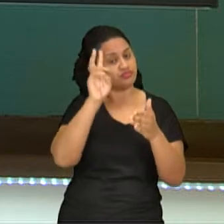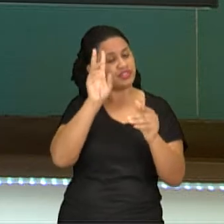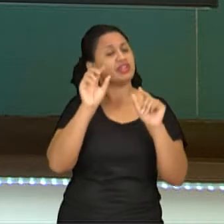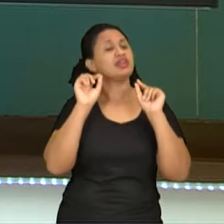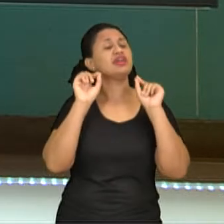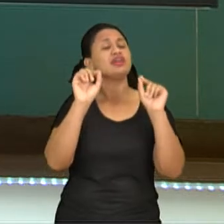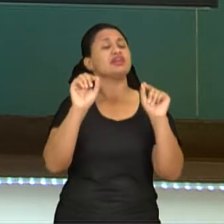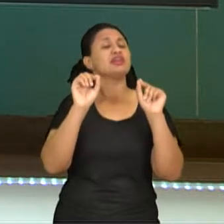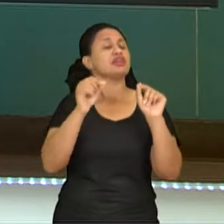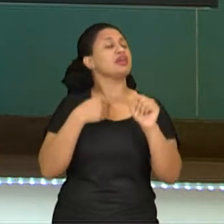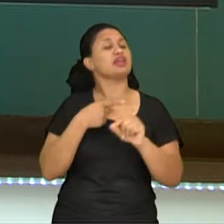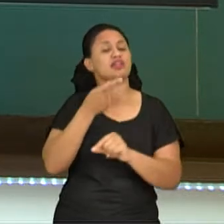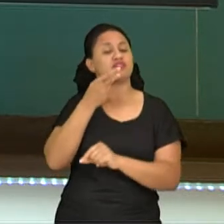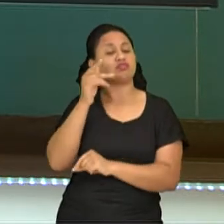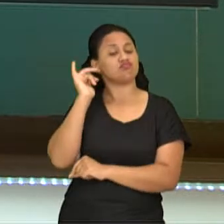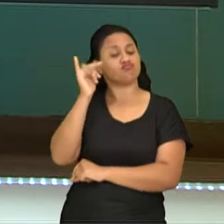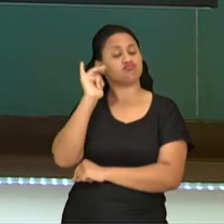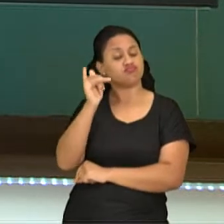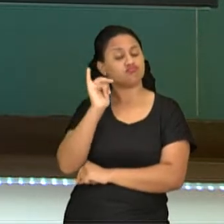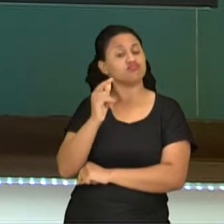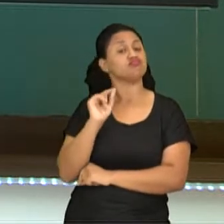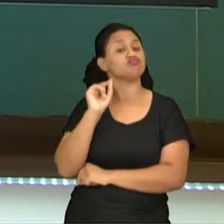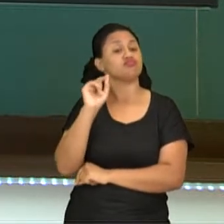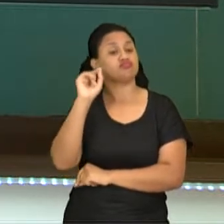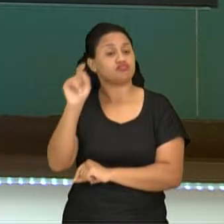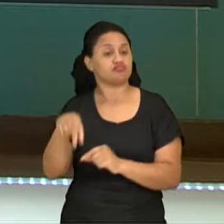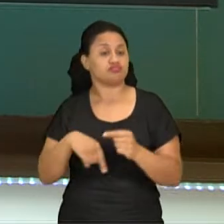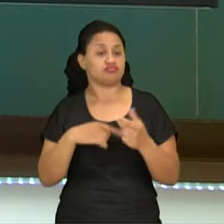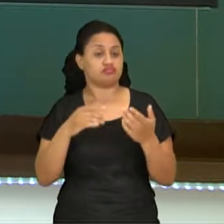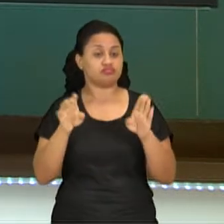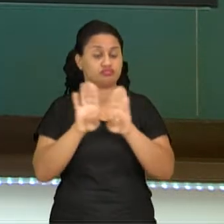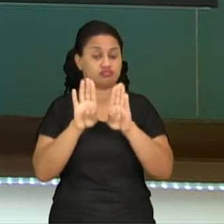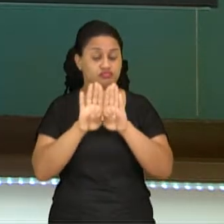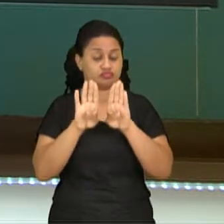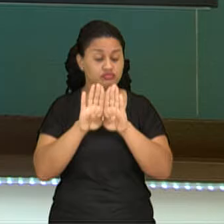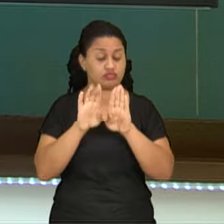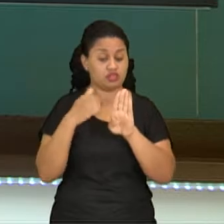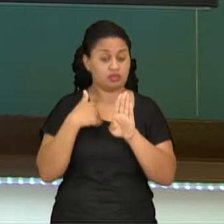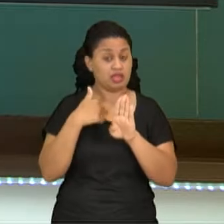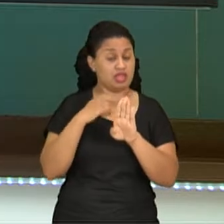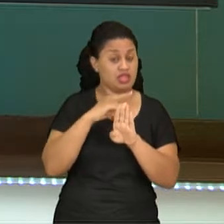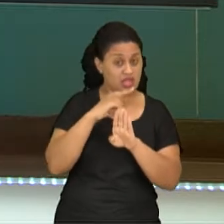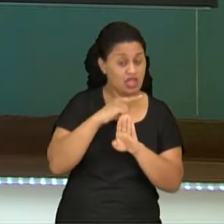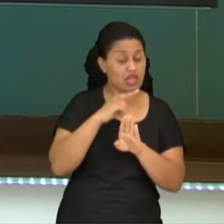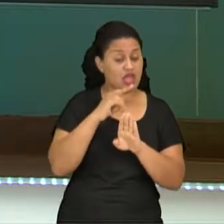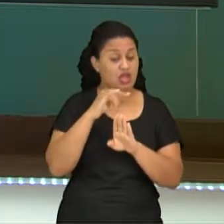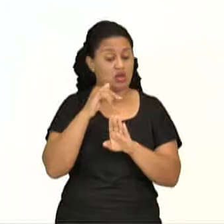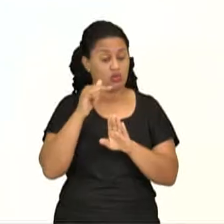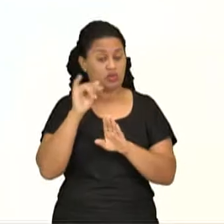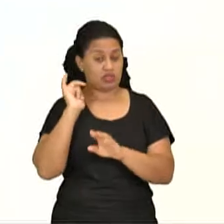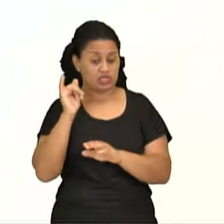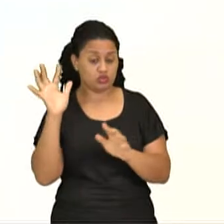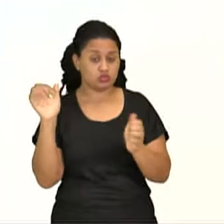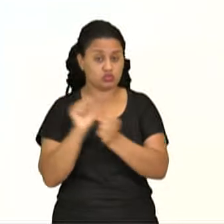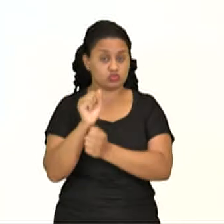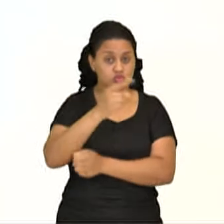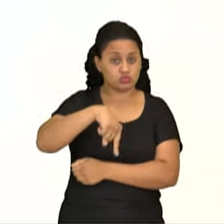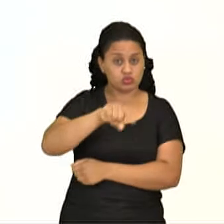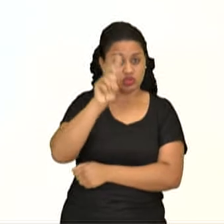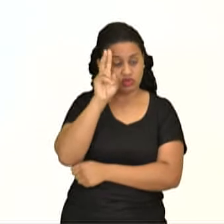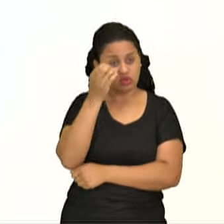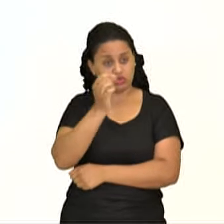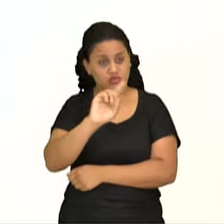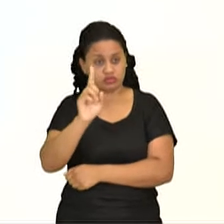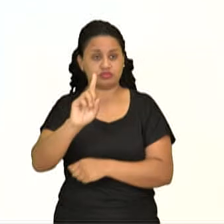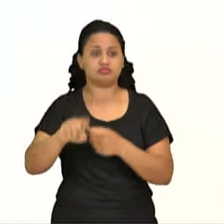está contando essa história? Também participa da história esse narrador ou não? No fragmento do texto,